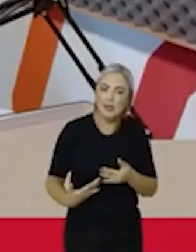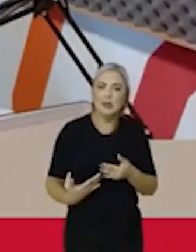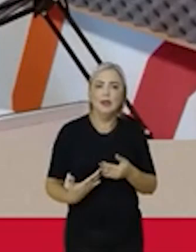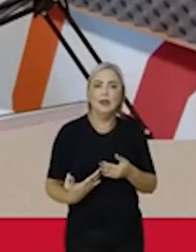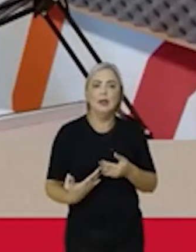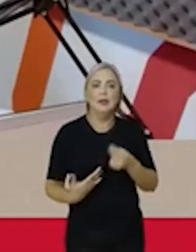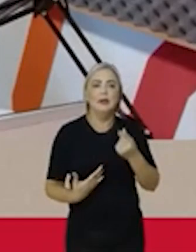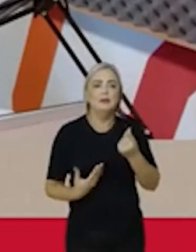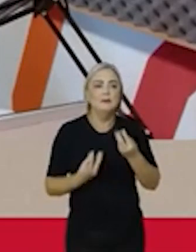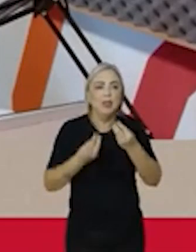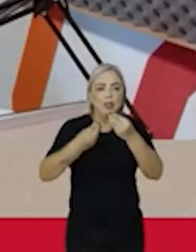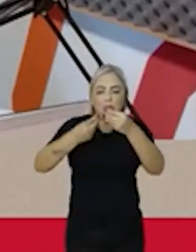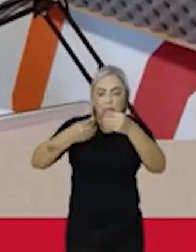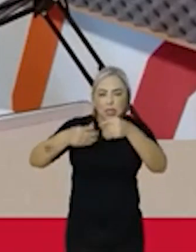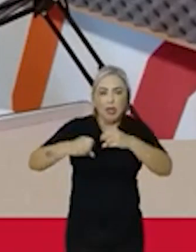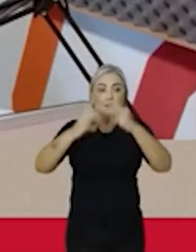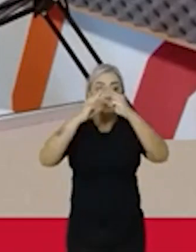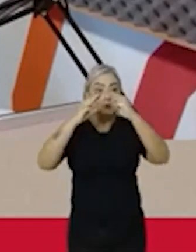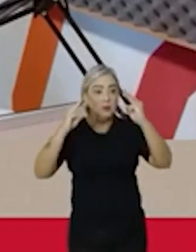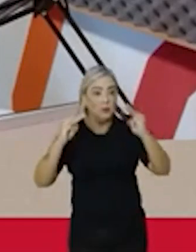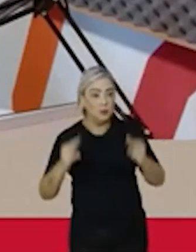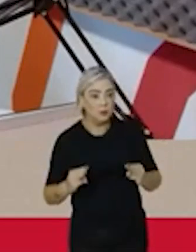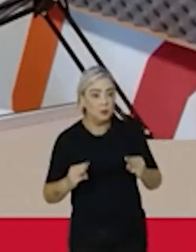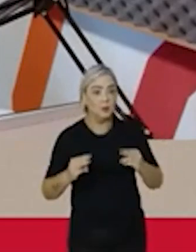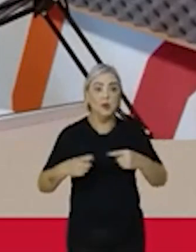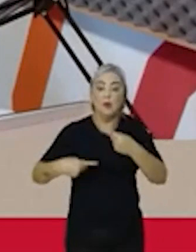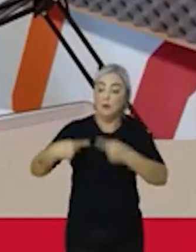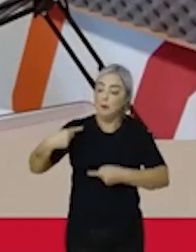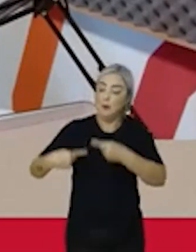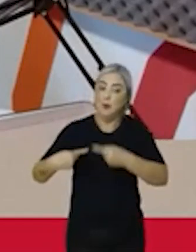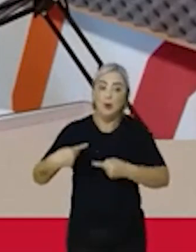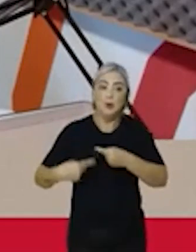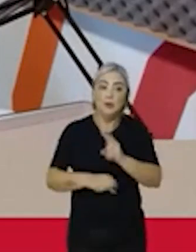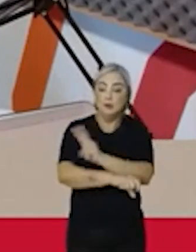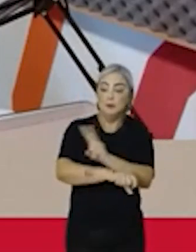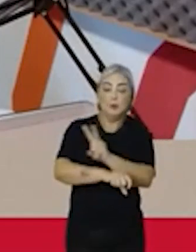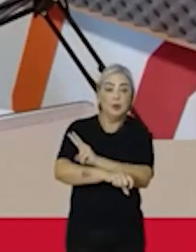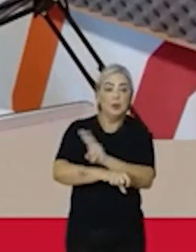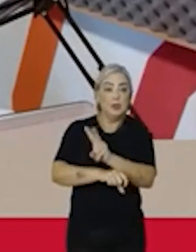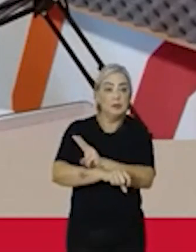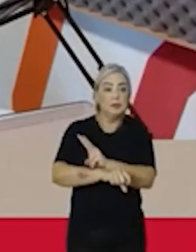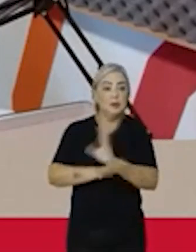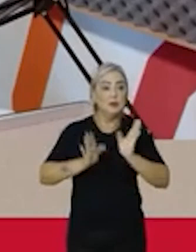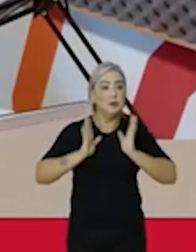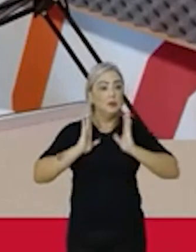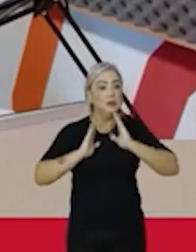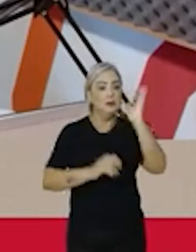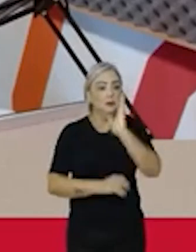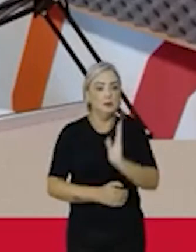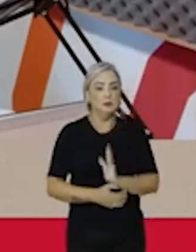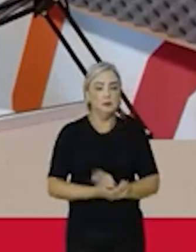o sucateamento, né, dos museus e das políticas de conservação de acervos no Brasil.